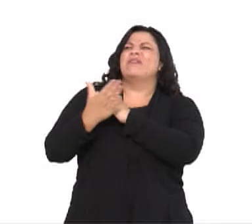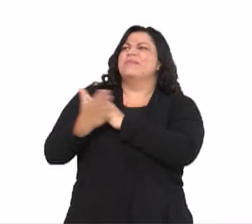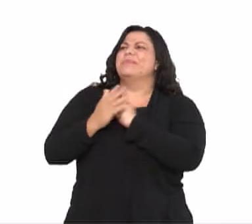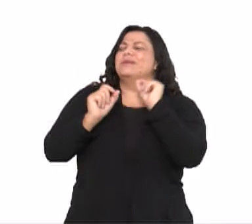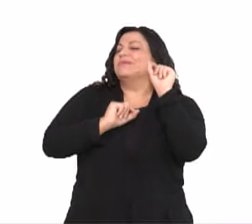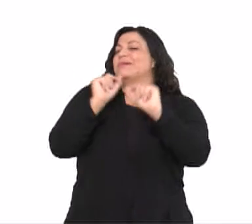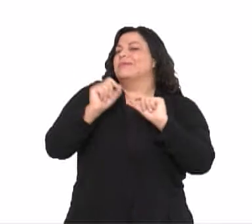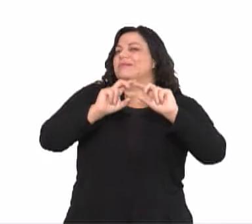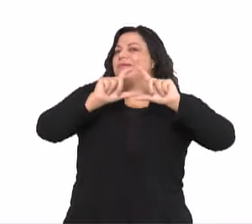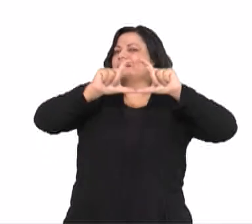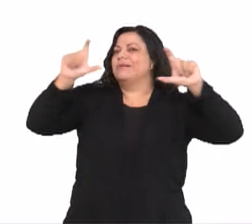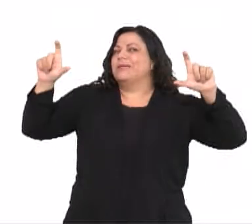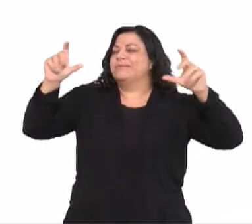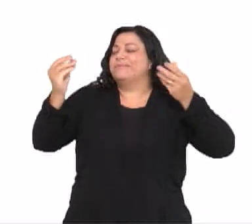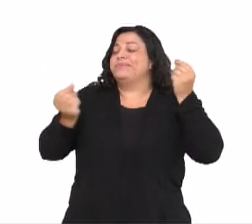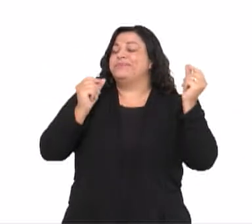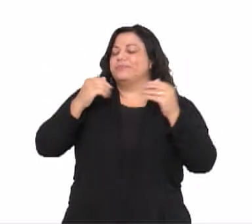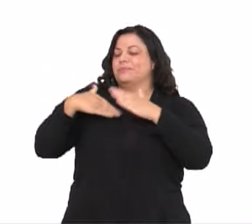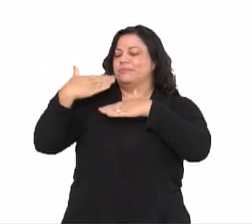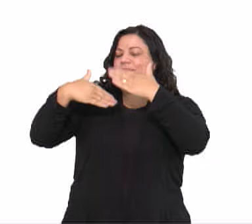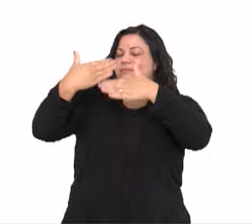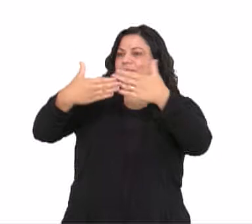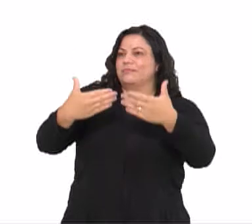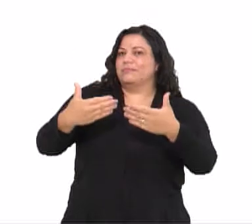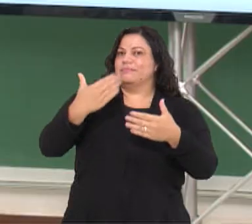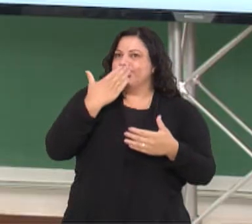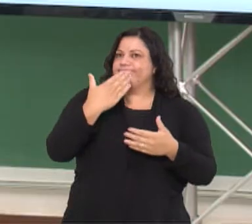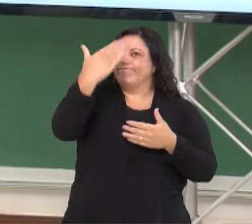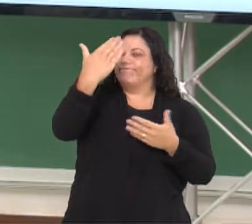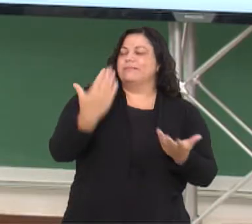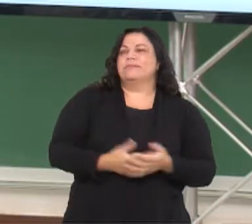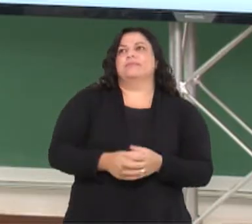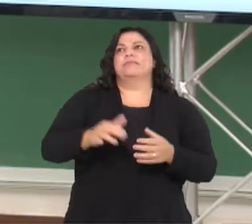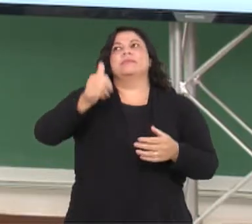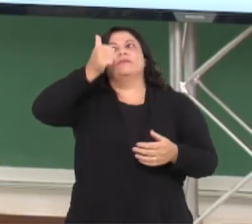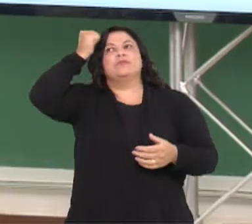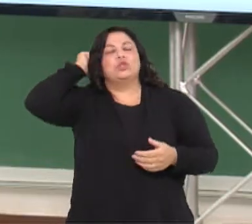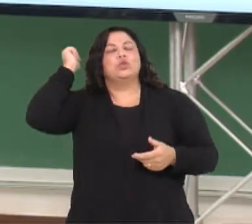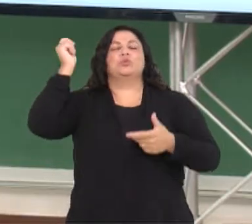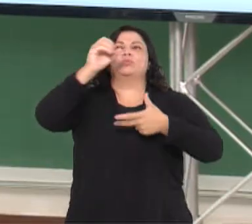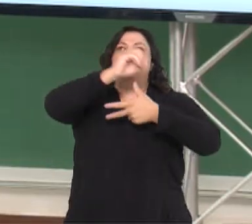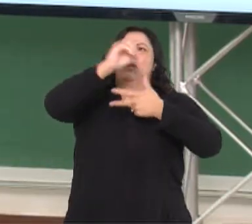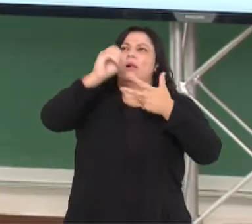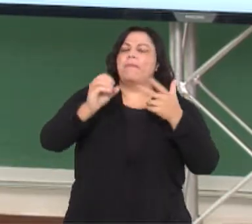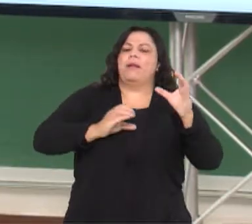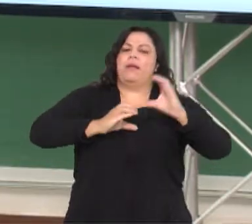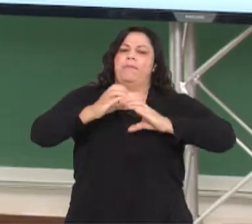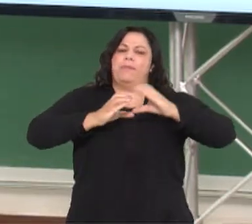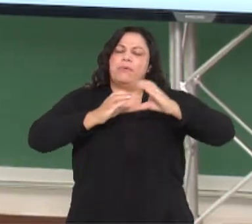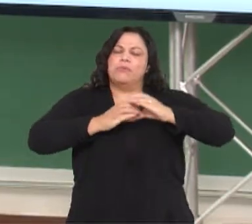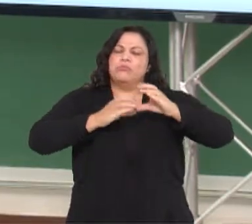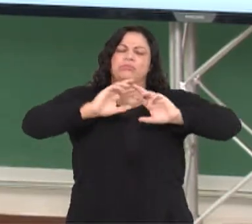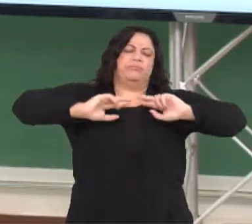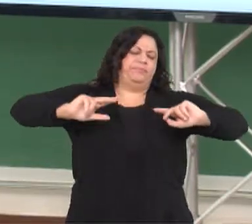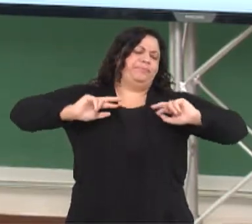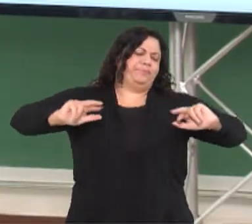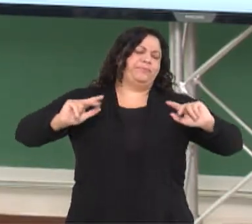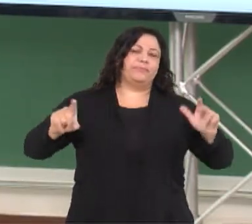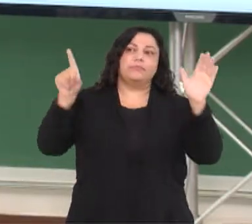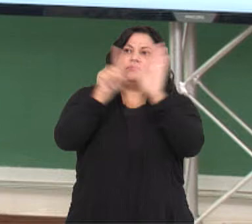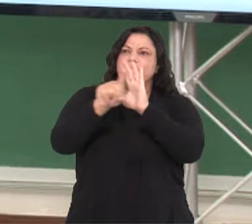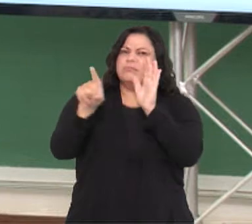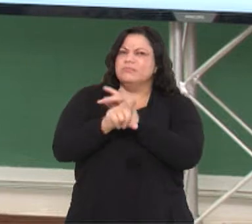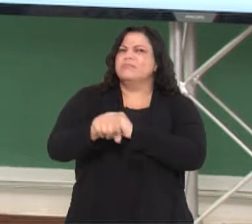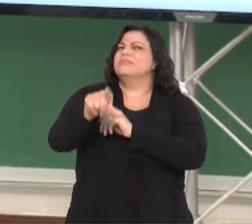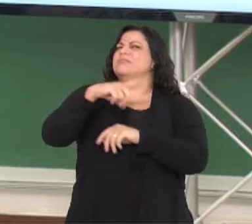ajudar nos processos que eu tenho que fazer à frente? Enem, vestibular, concurso, etc. Essa é uma pergunta que vocês sempre